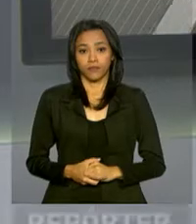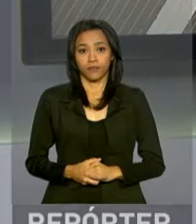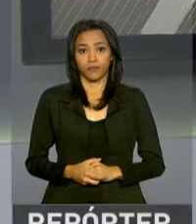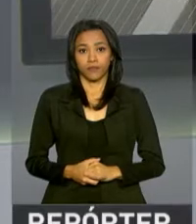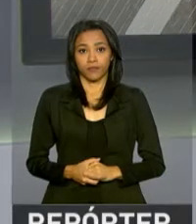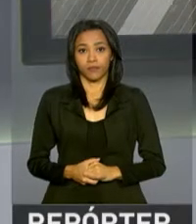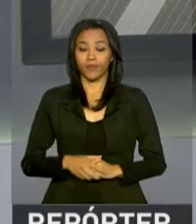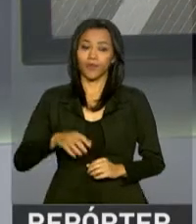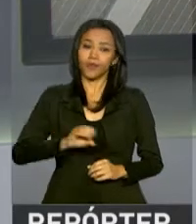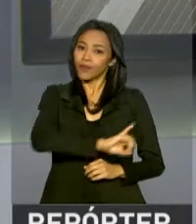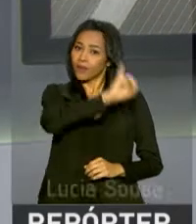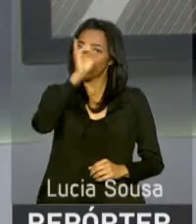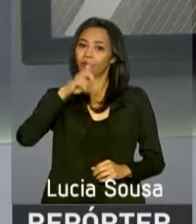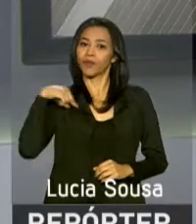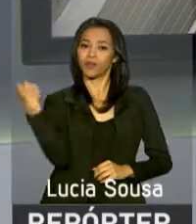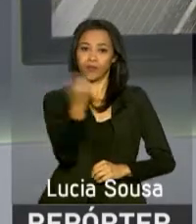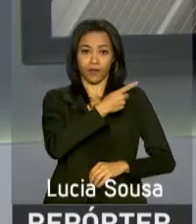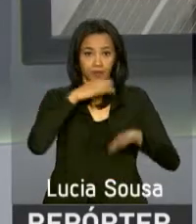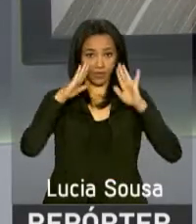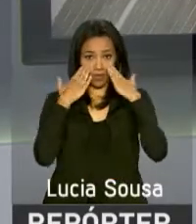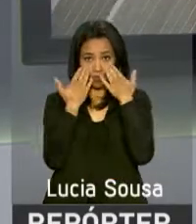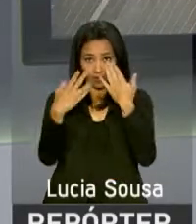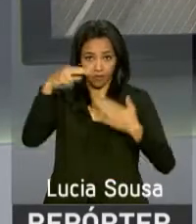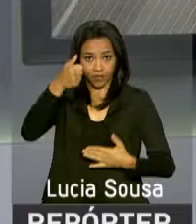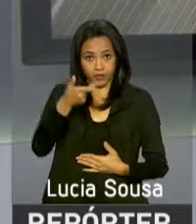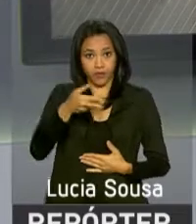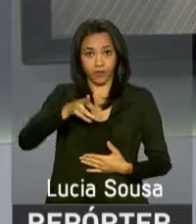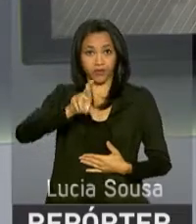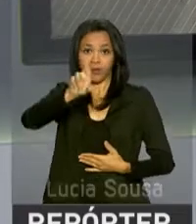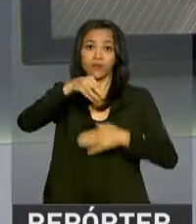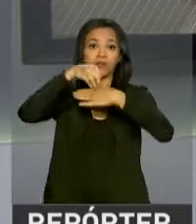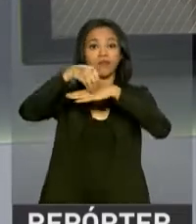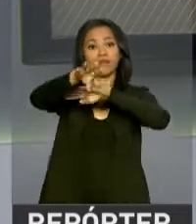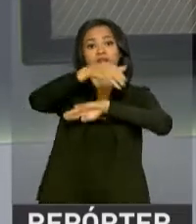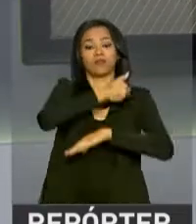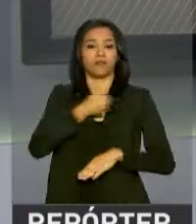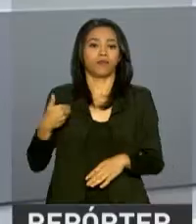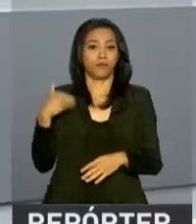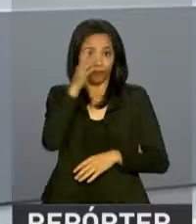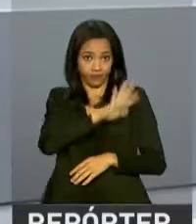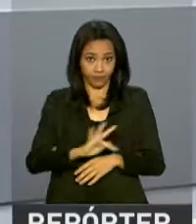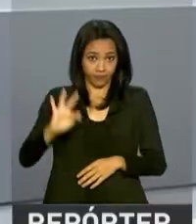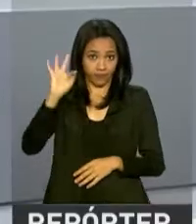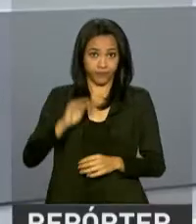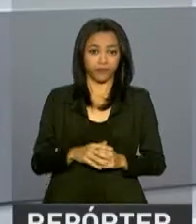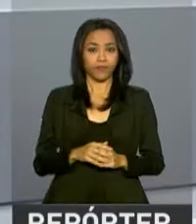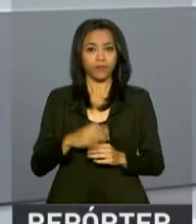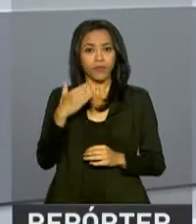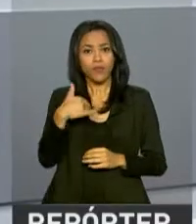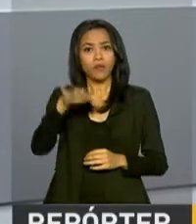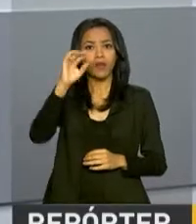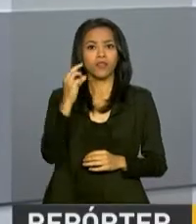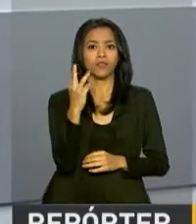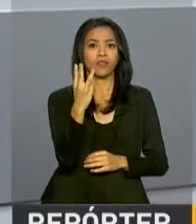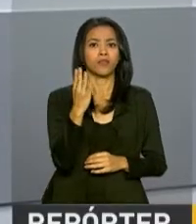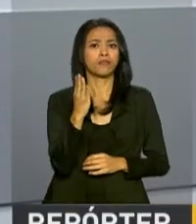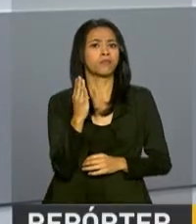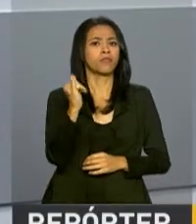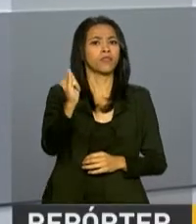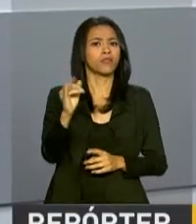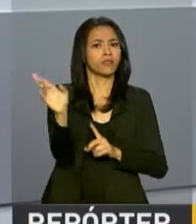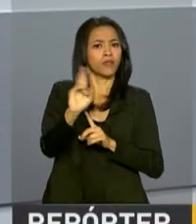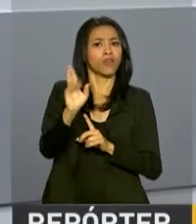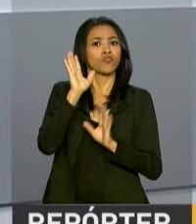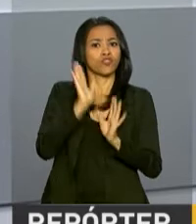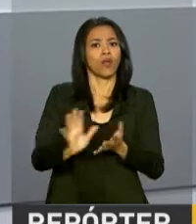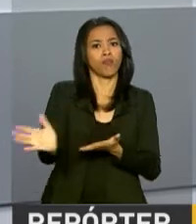o la de volta com o repórter nbr as notícias do governo federal mais de 3 bilhões de reais foram